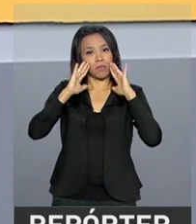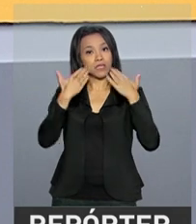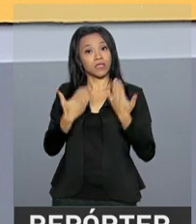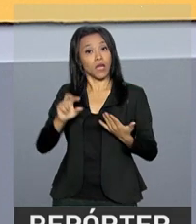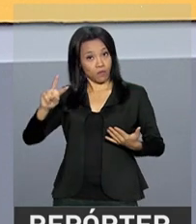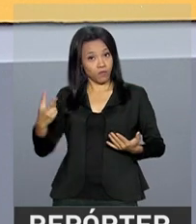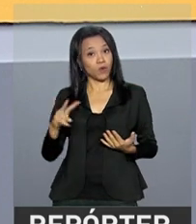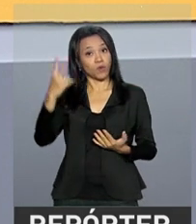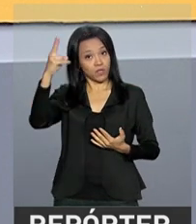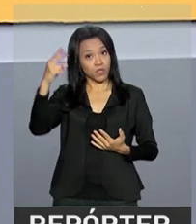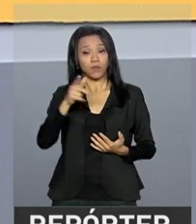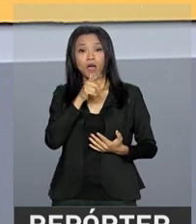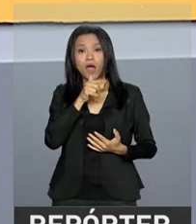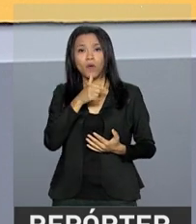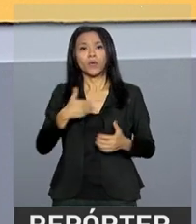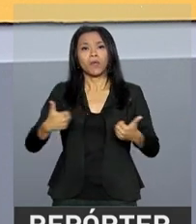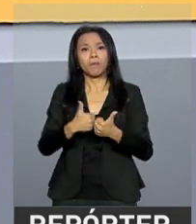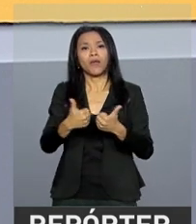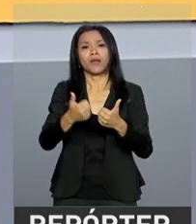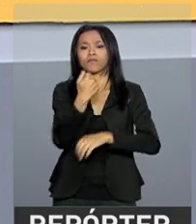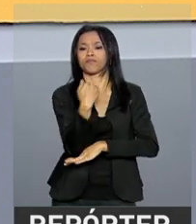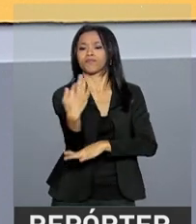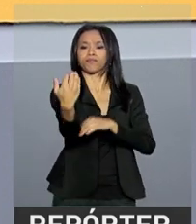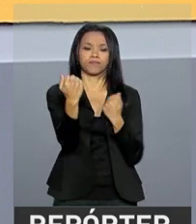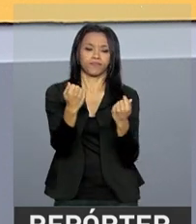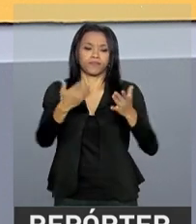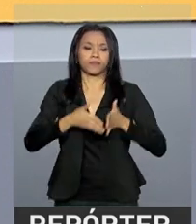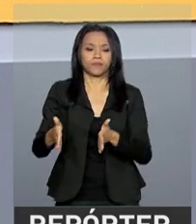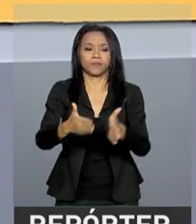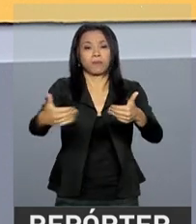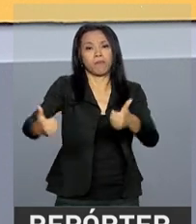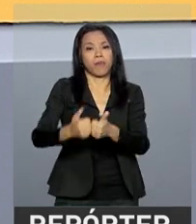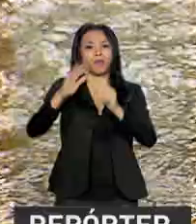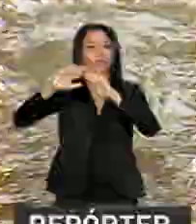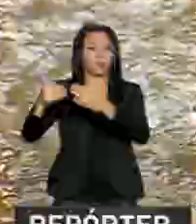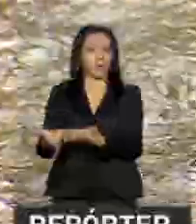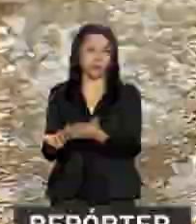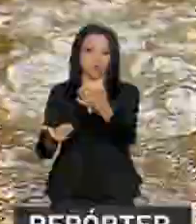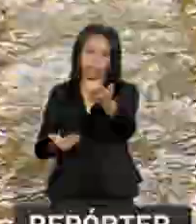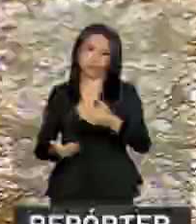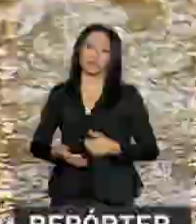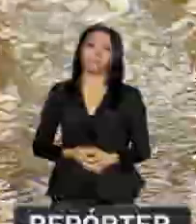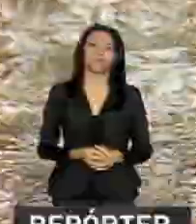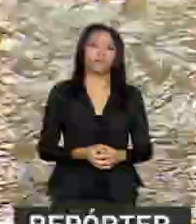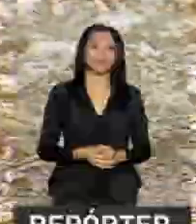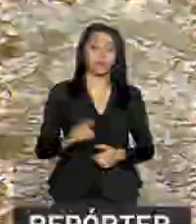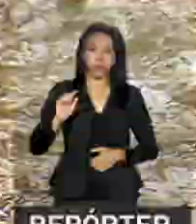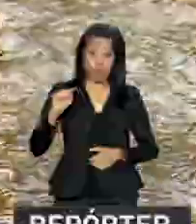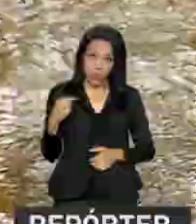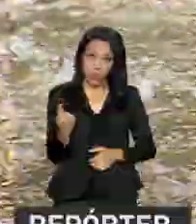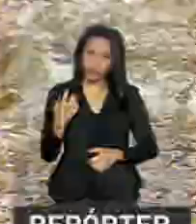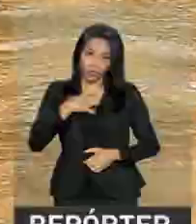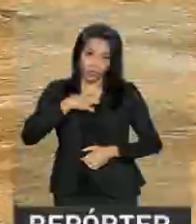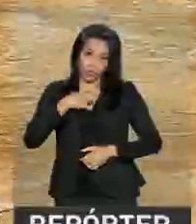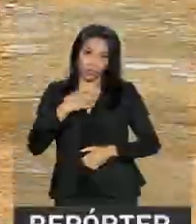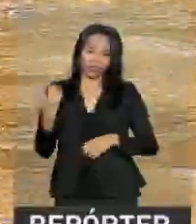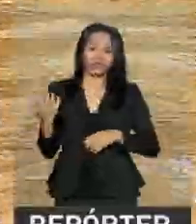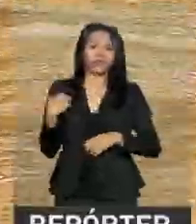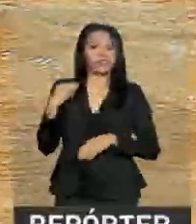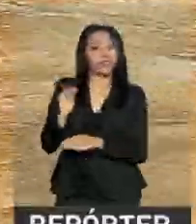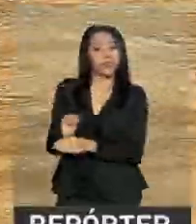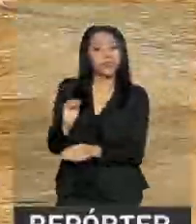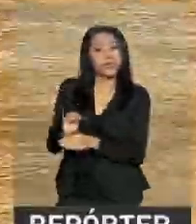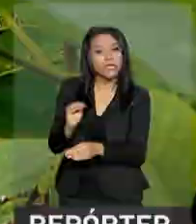recuperação da mata que fica nas margens do rio ao lado da escola uma das formas de recuperar e preservar